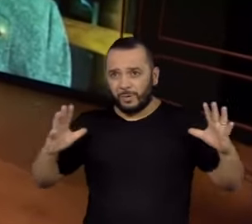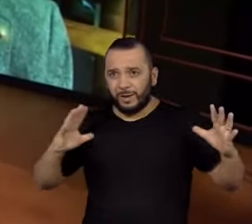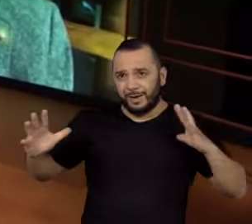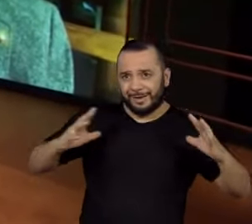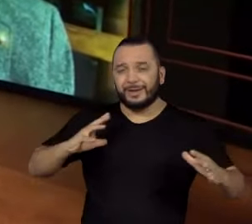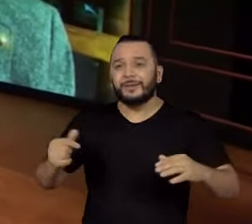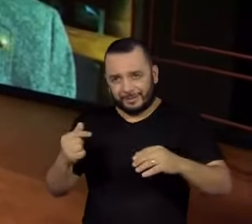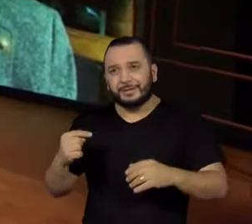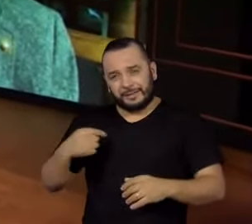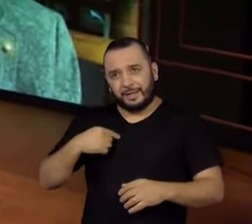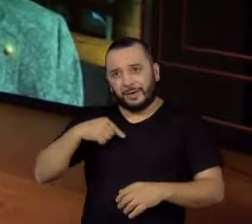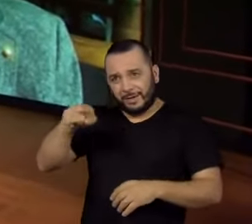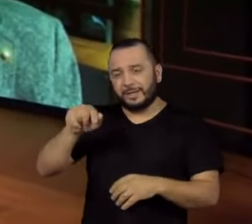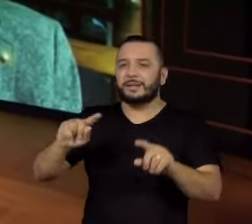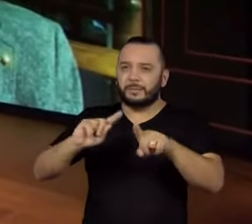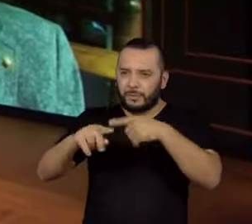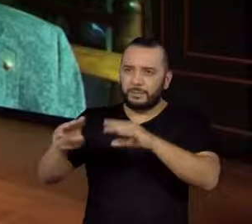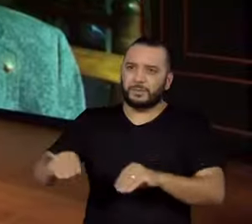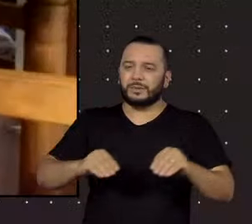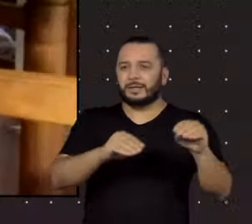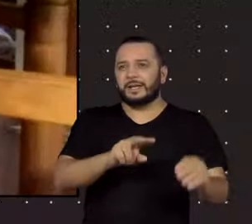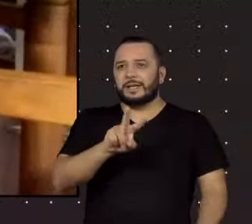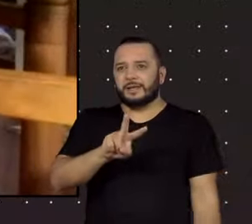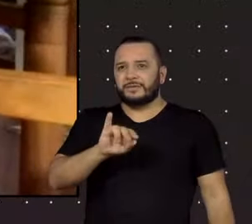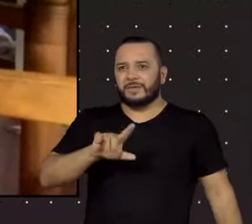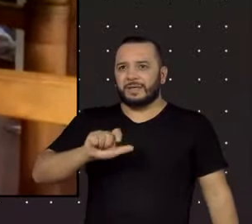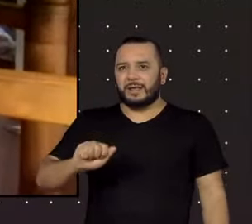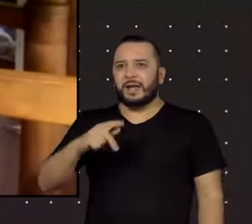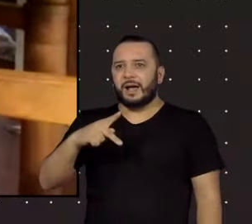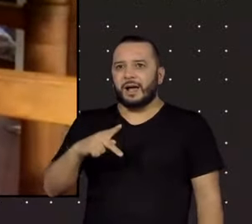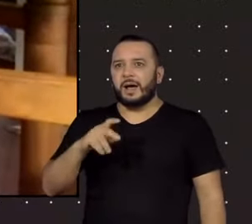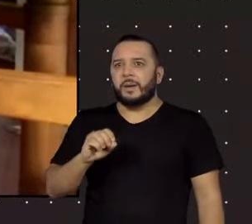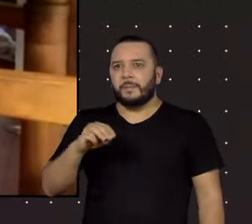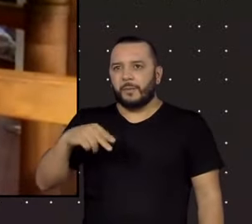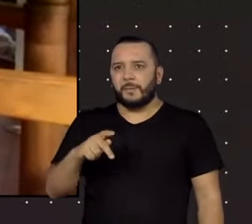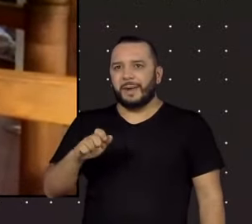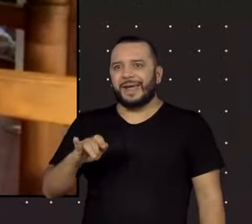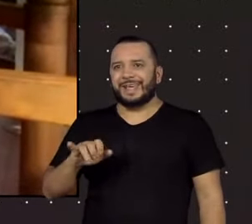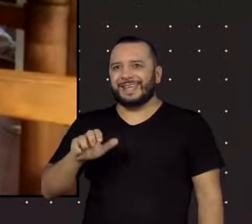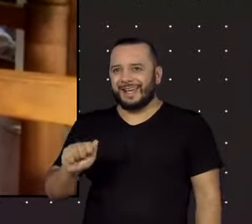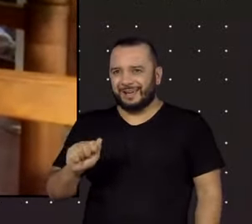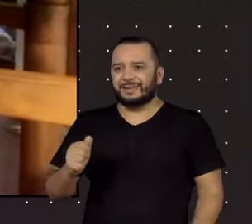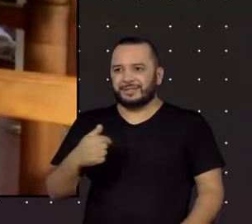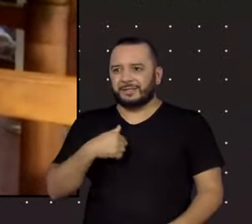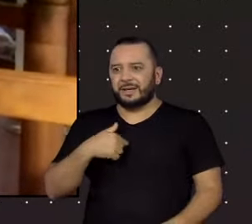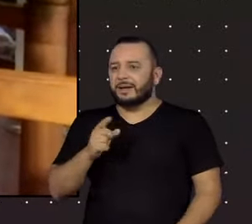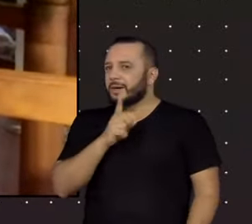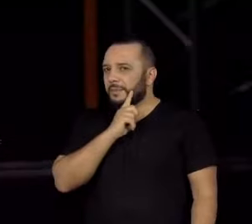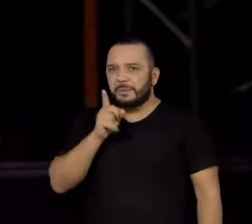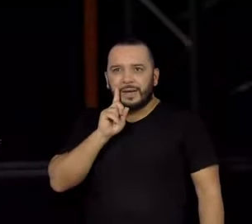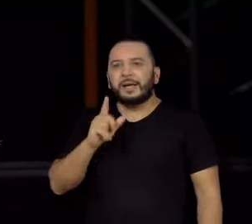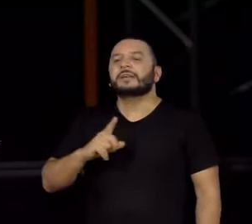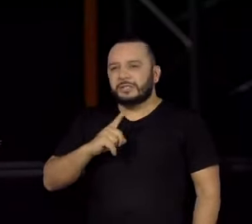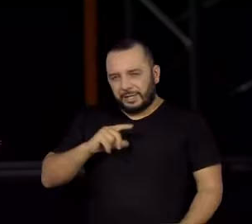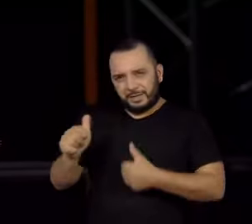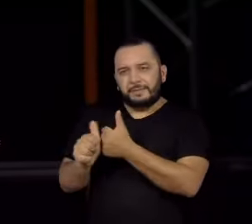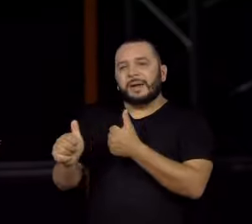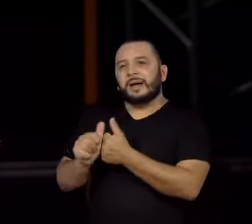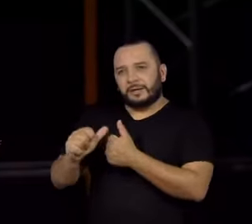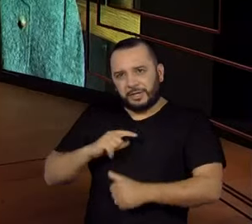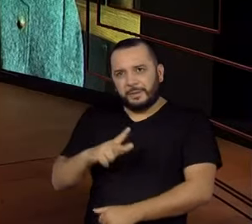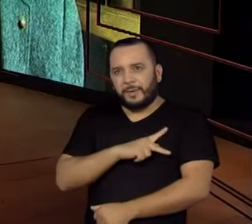mudei uns tempos na Vila Pompeia, né? E próximo da minha casa na Vila Pompeia existia lá o Palmeiras, né? Pulava o